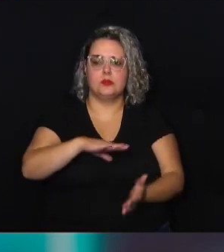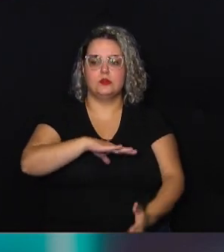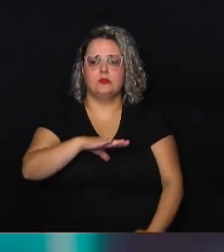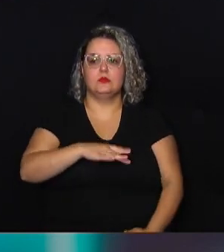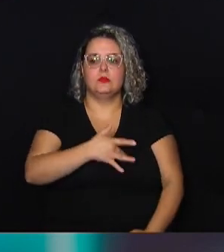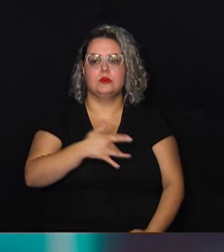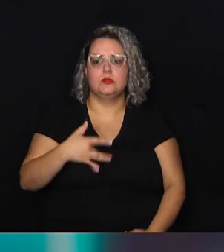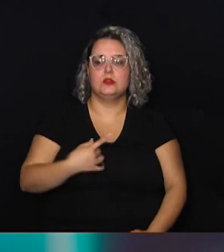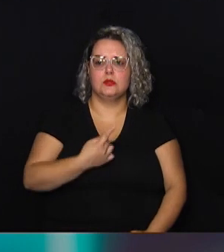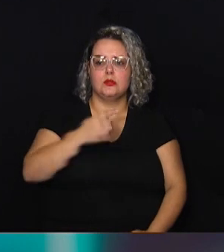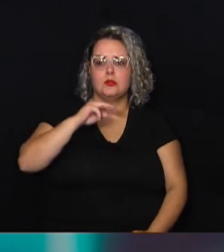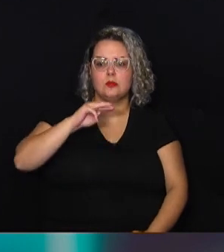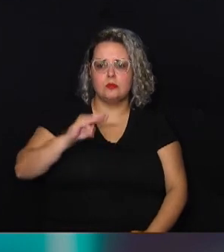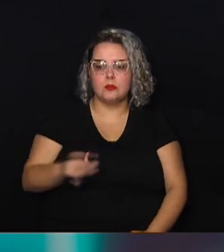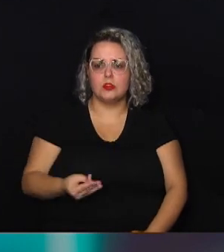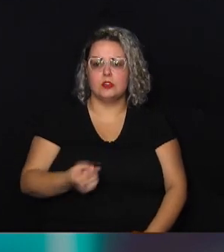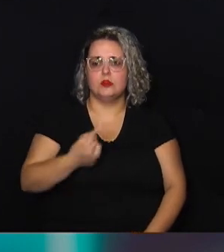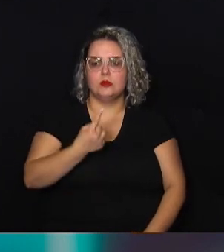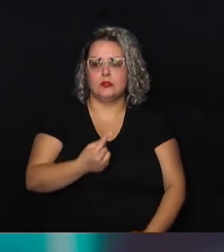de